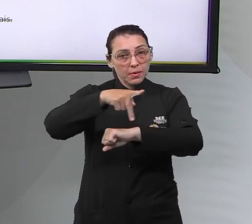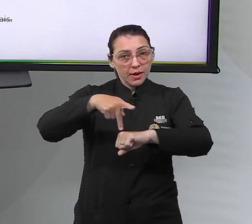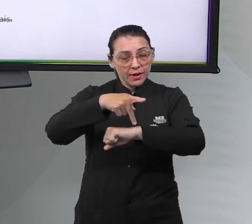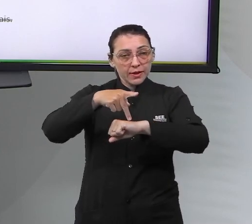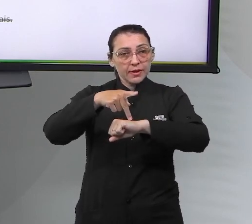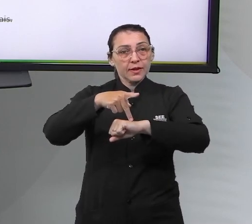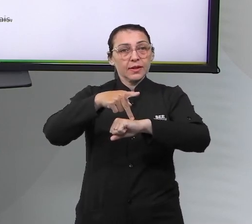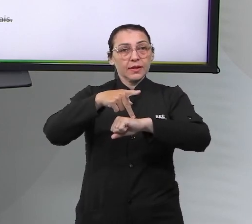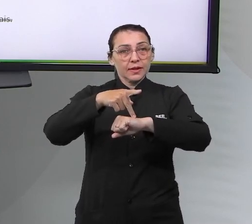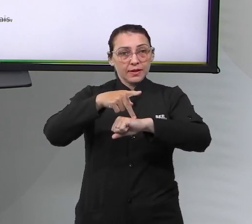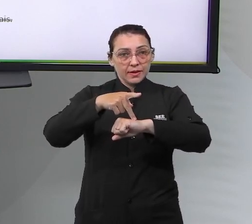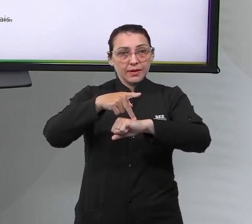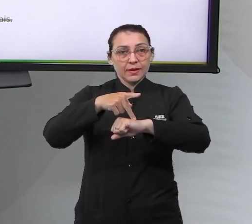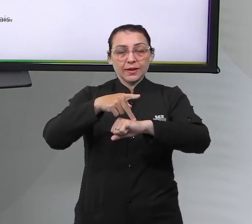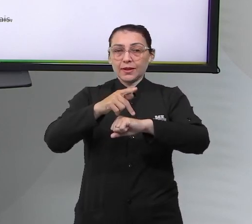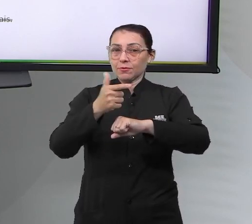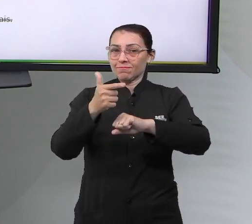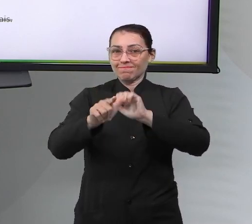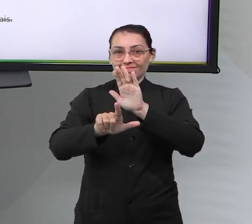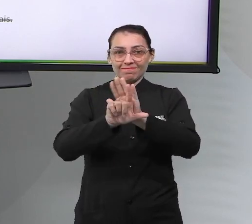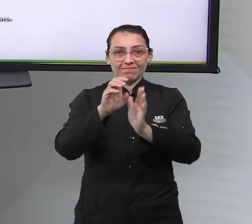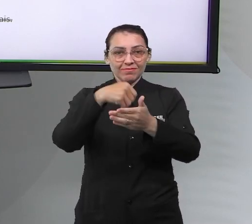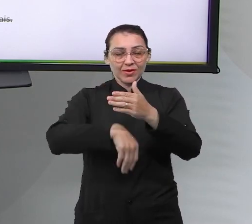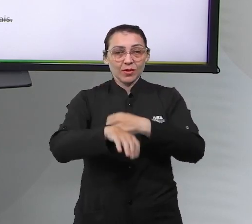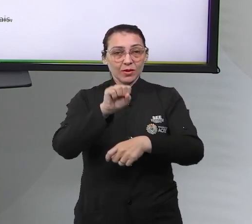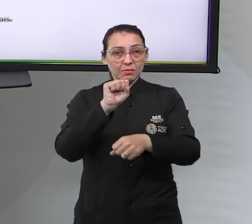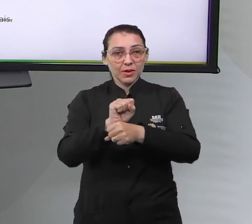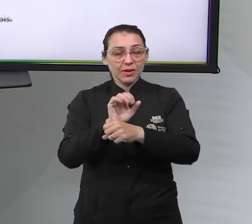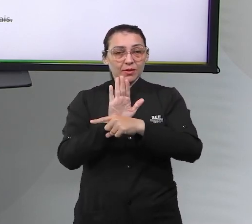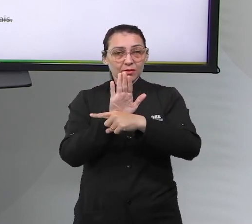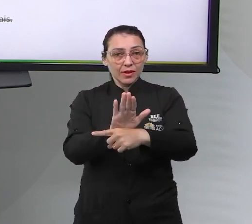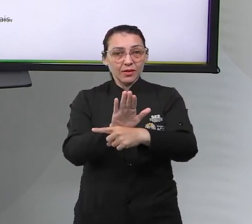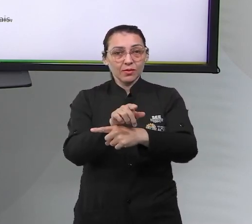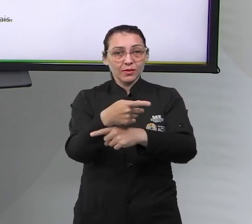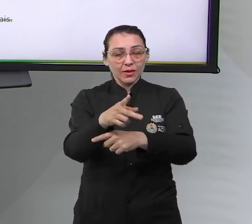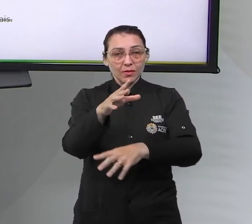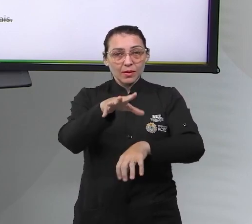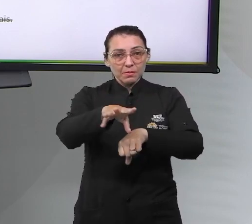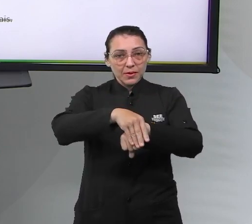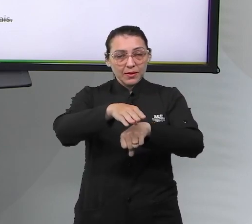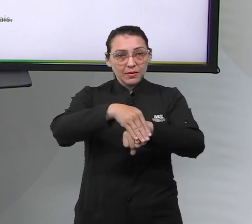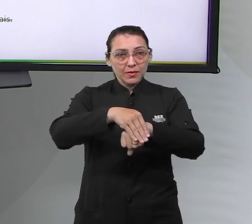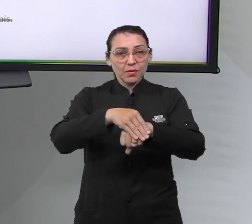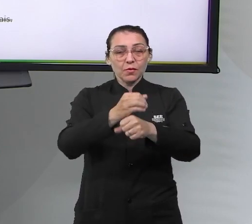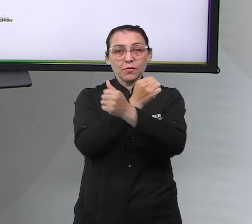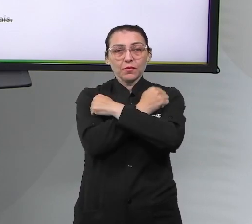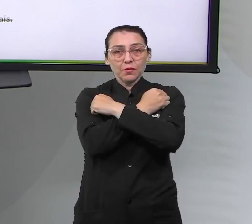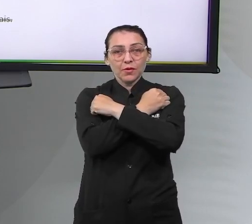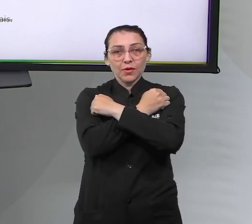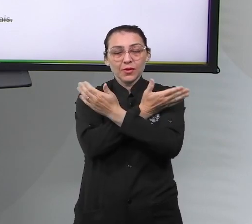de forma ilegal. Eu espero ter contribuído com o seu aprendizado. Um